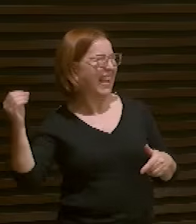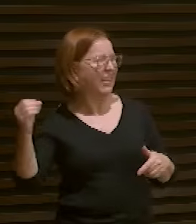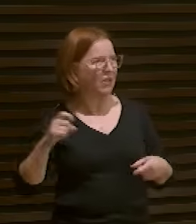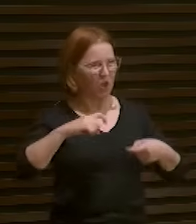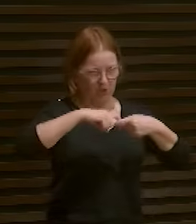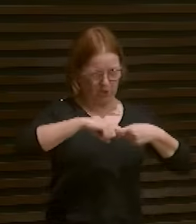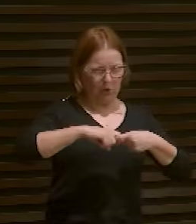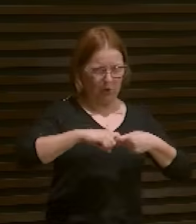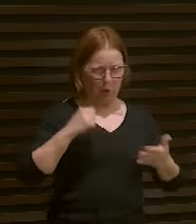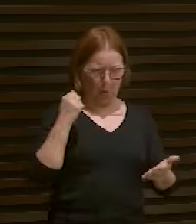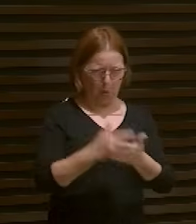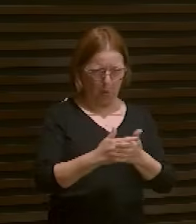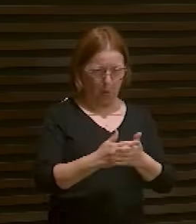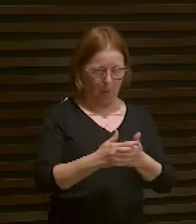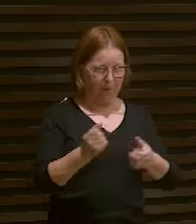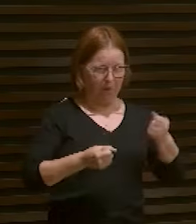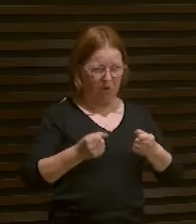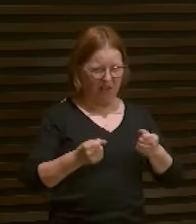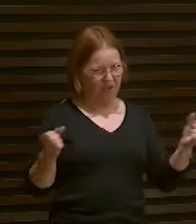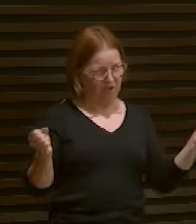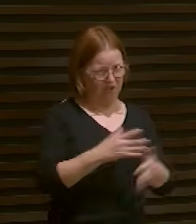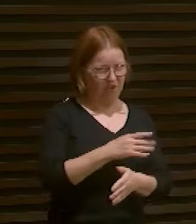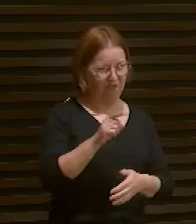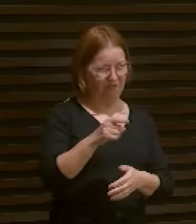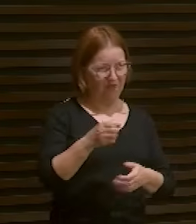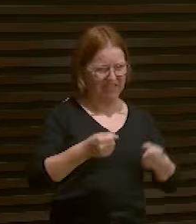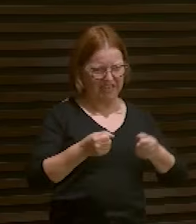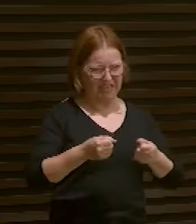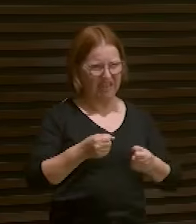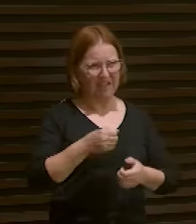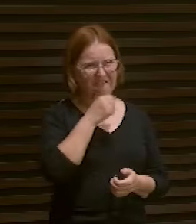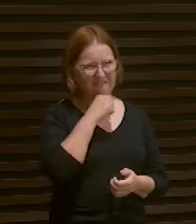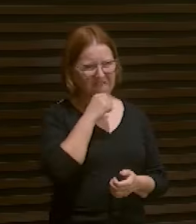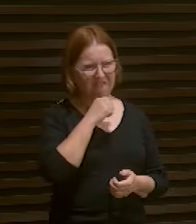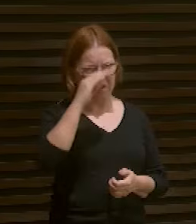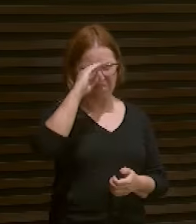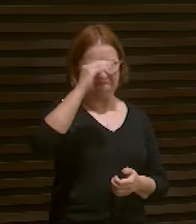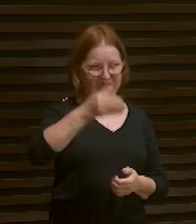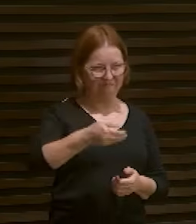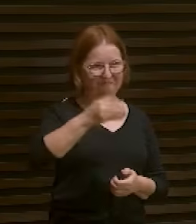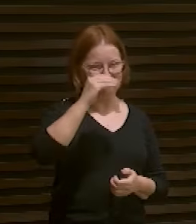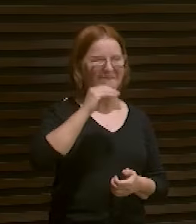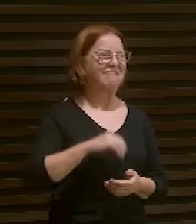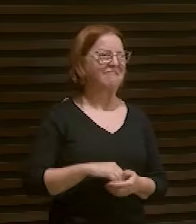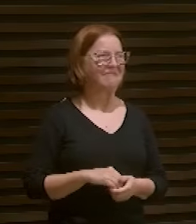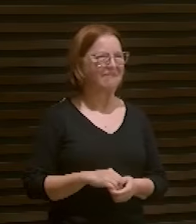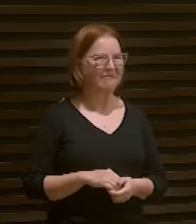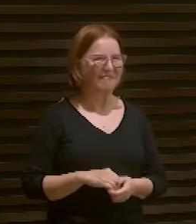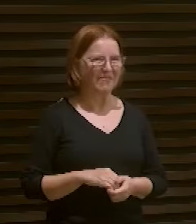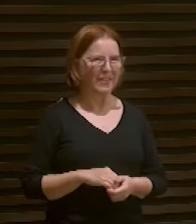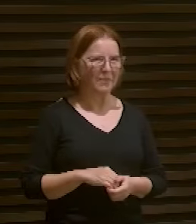o carro novo e você continua com o Fusquinha? Apesar que tem muito Fusquinha hoje que vale uma grana.